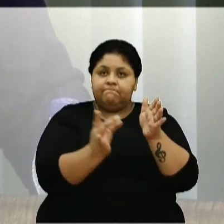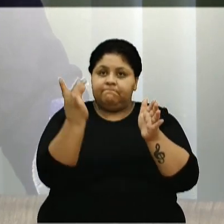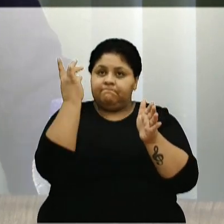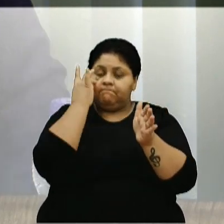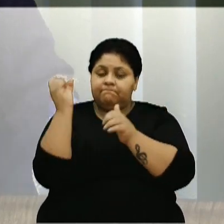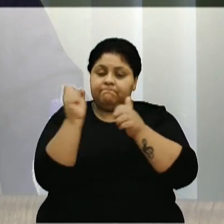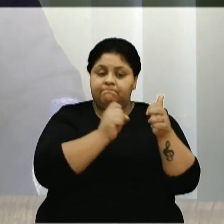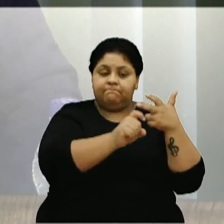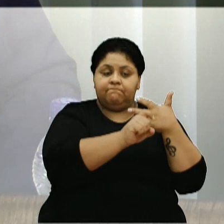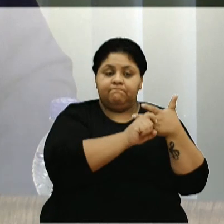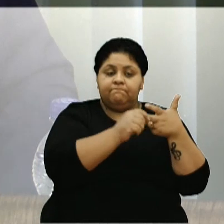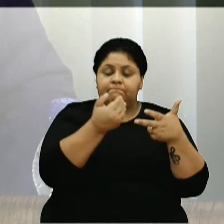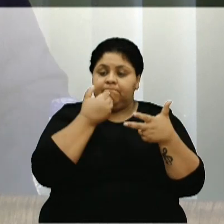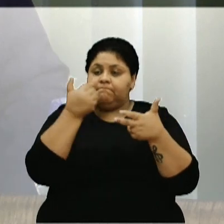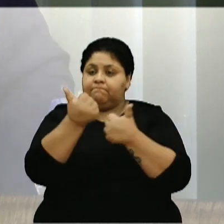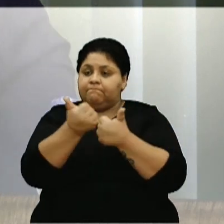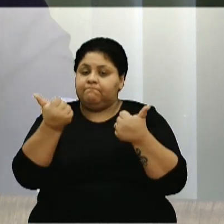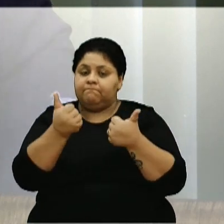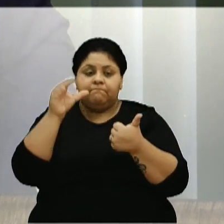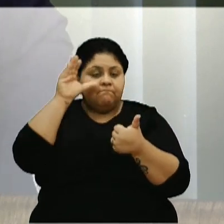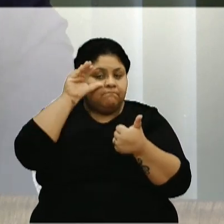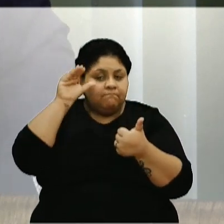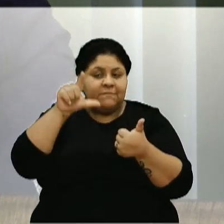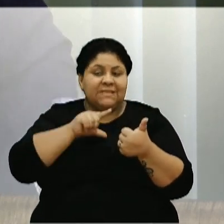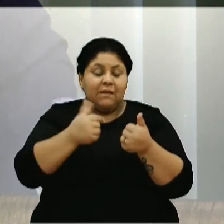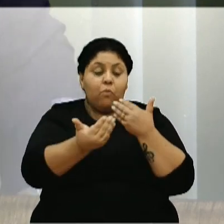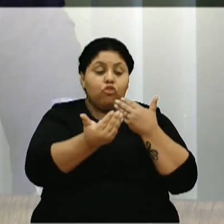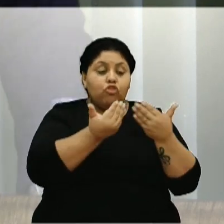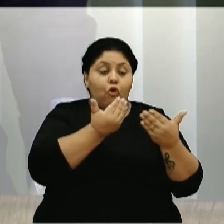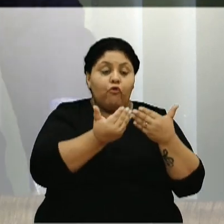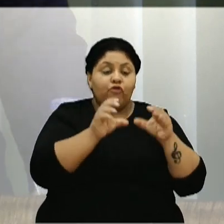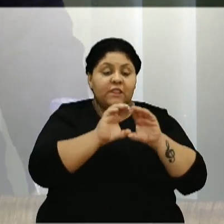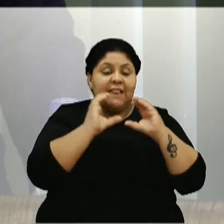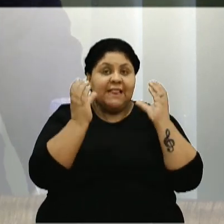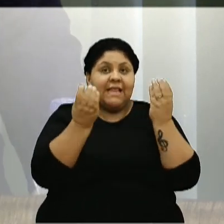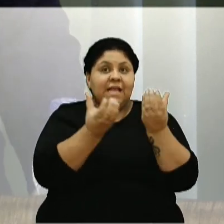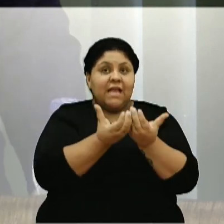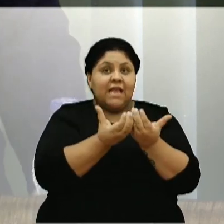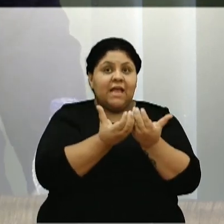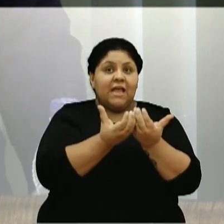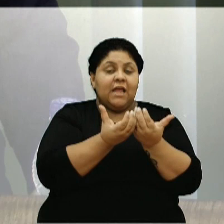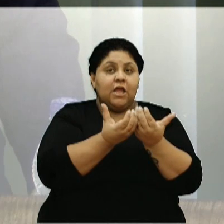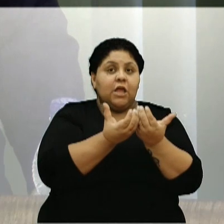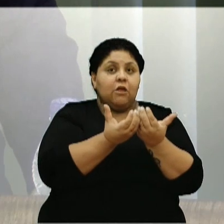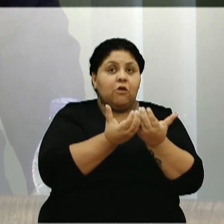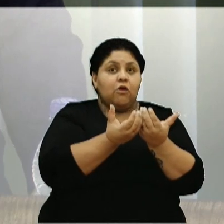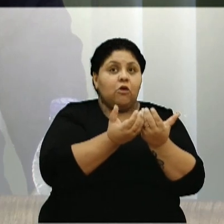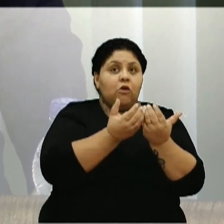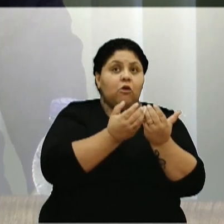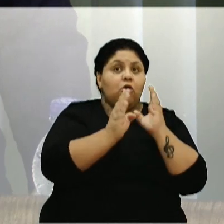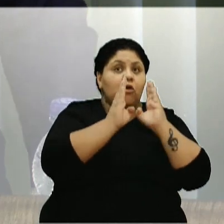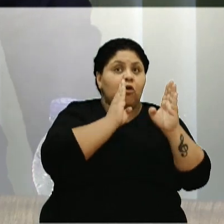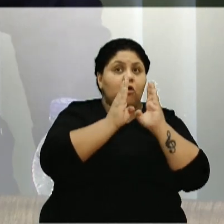Poder Executivo, peço à assessoria que verifique se temos questionamentos da comunidade por meio da plataforma Facebook na